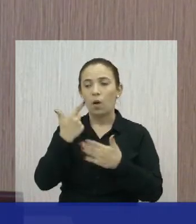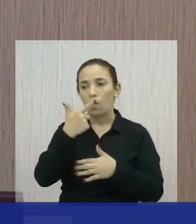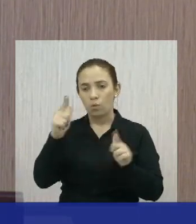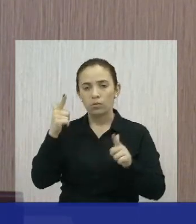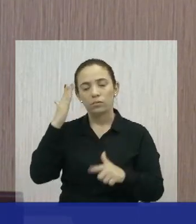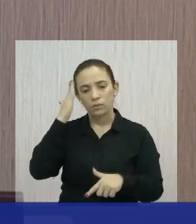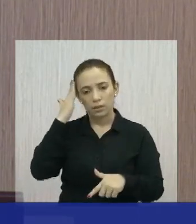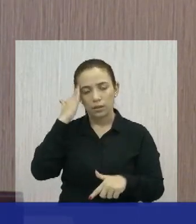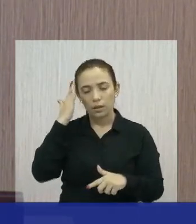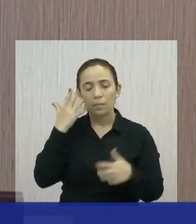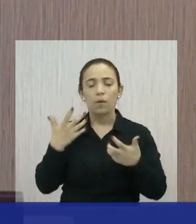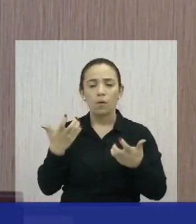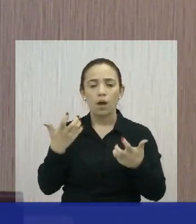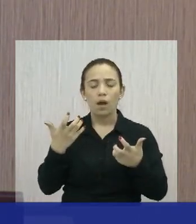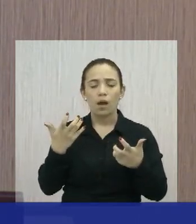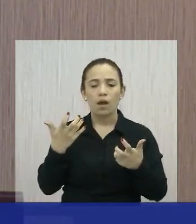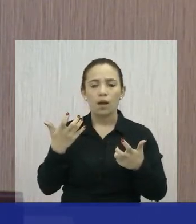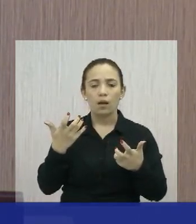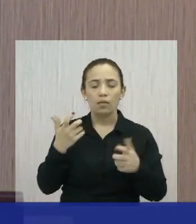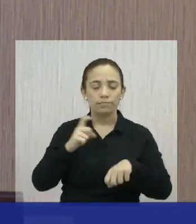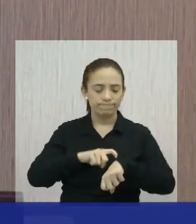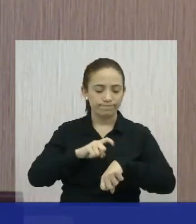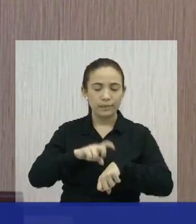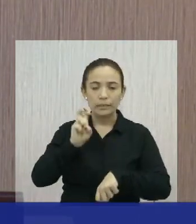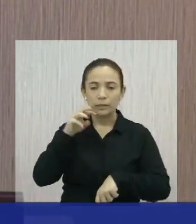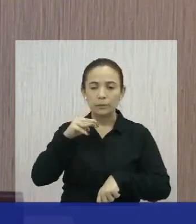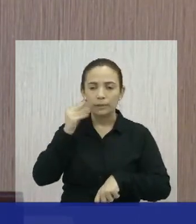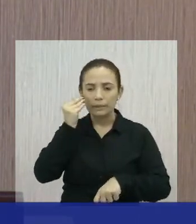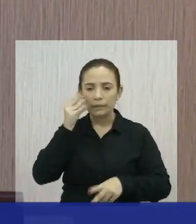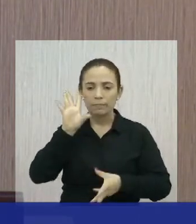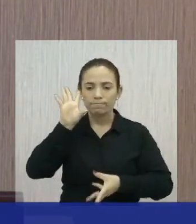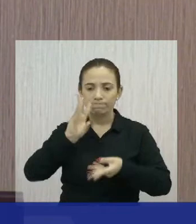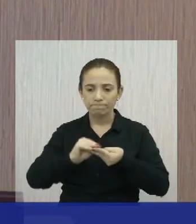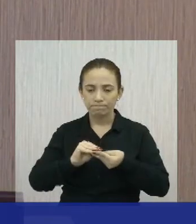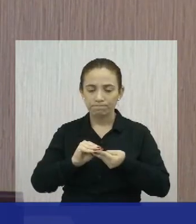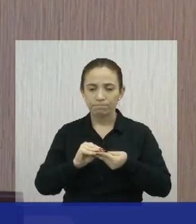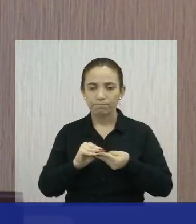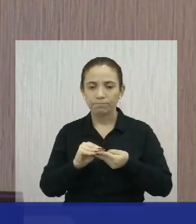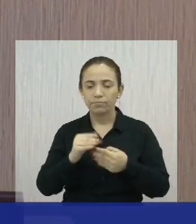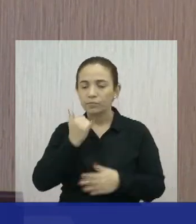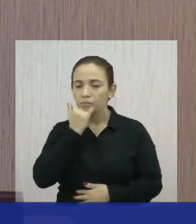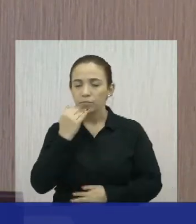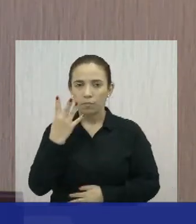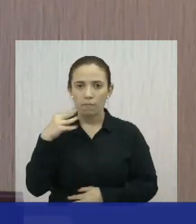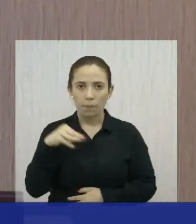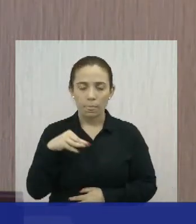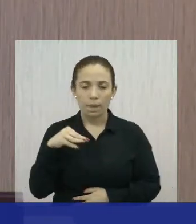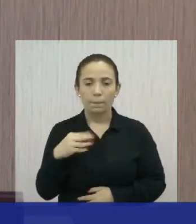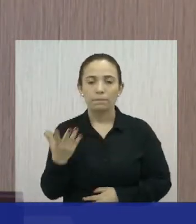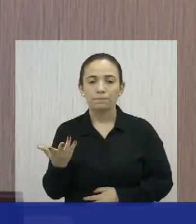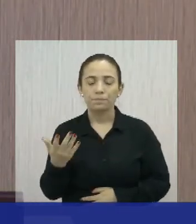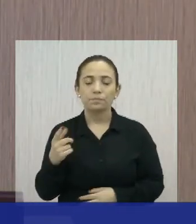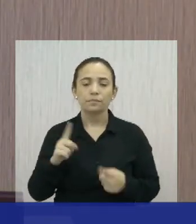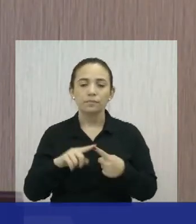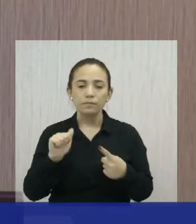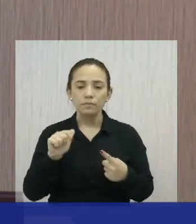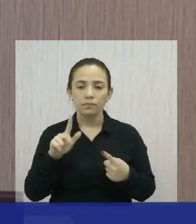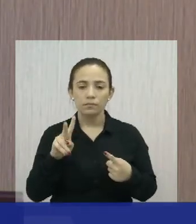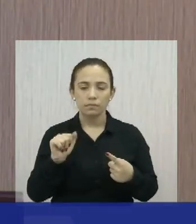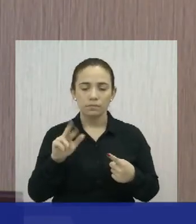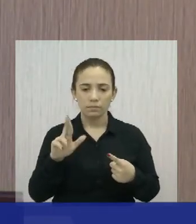sabemos, mas eu queria ver se consigo em 5 minutos dizer, uma vez que são tantos, 4 minutos, desculpem. Alvará de